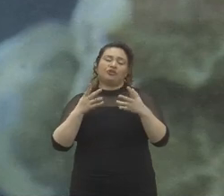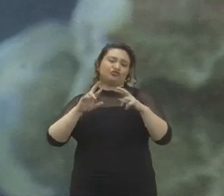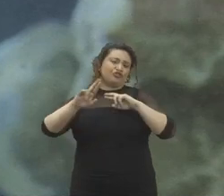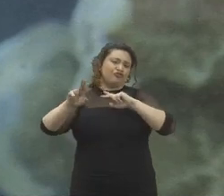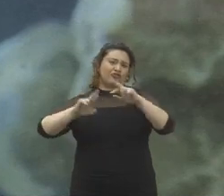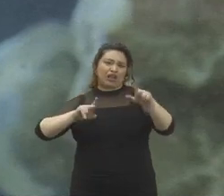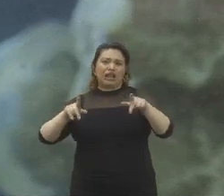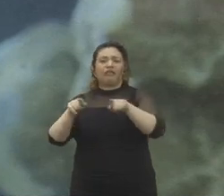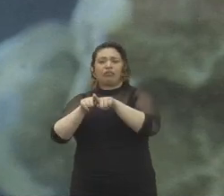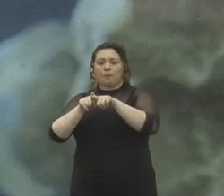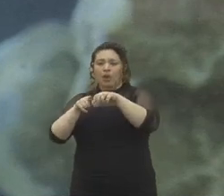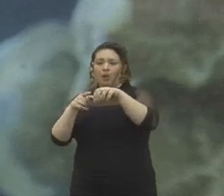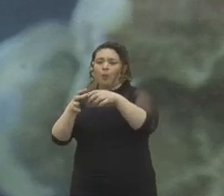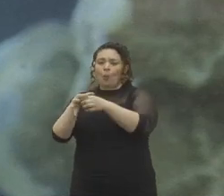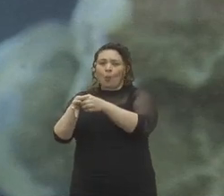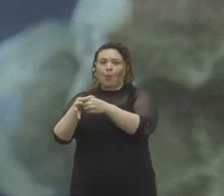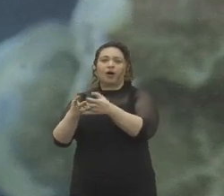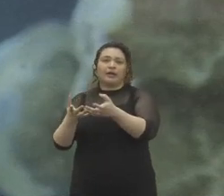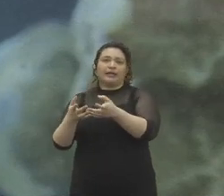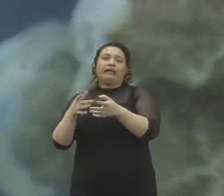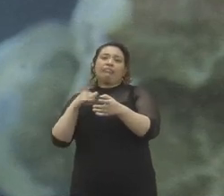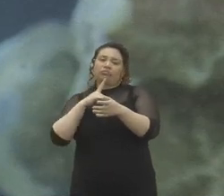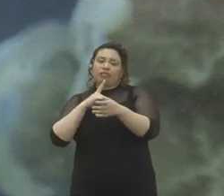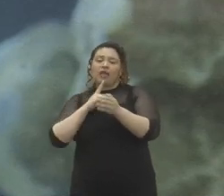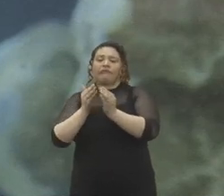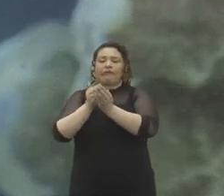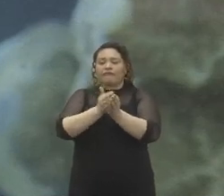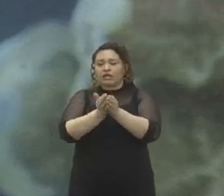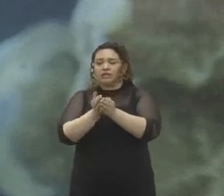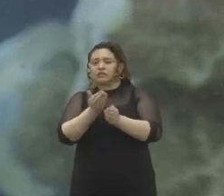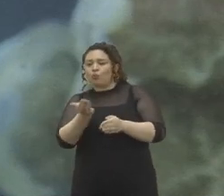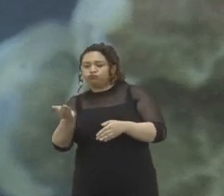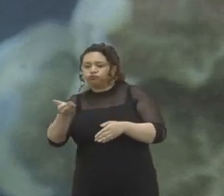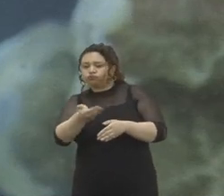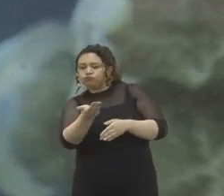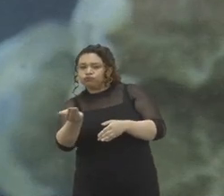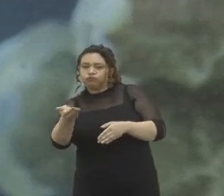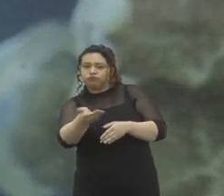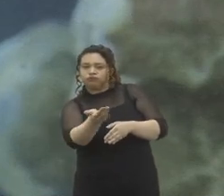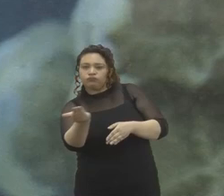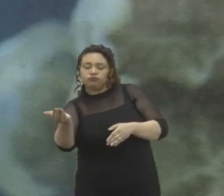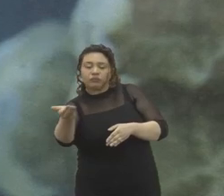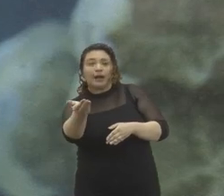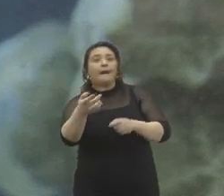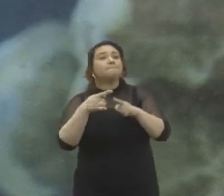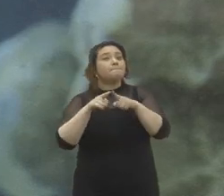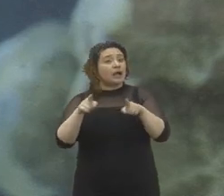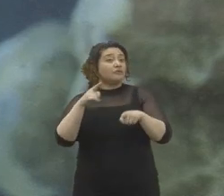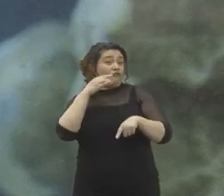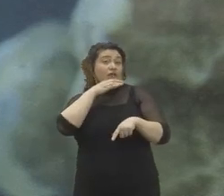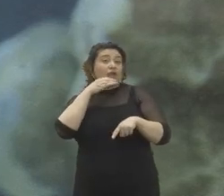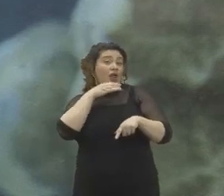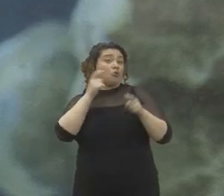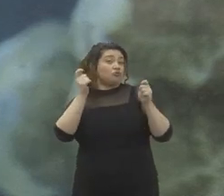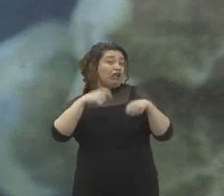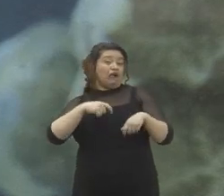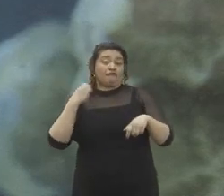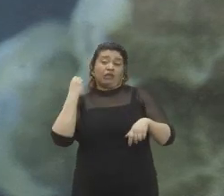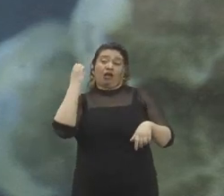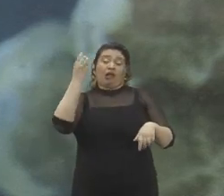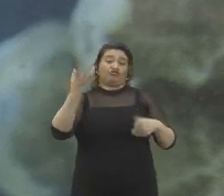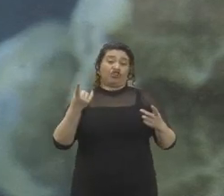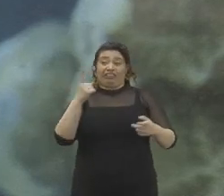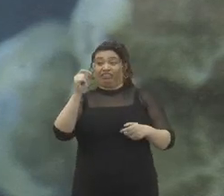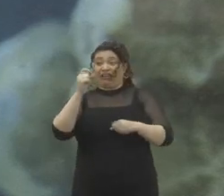menorzinhos e coisas e tal então isso é uma navegação mais acidentada mas já faz uns 10 anos que durante o verão você consegue fazer essa viagem